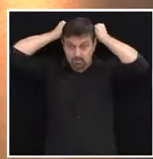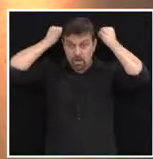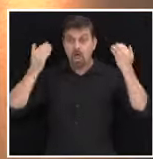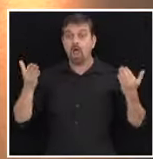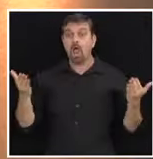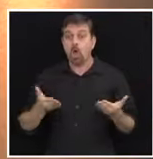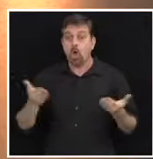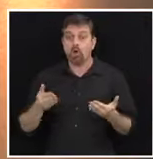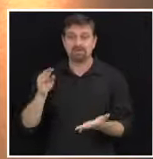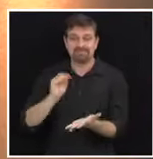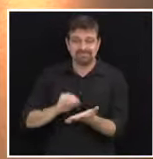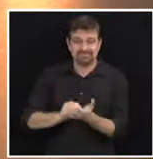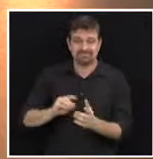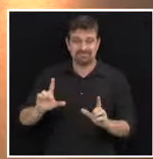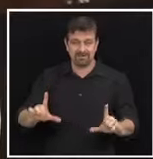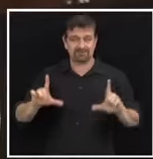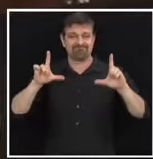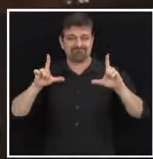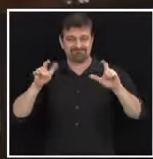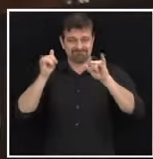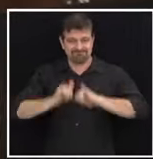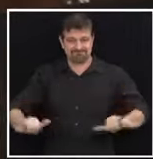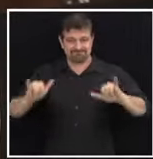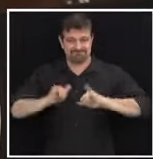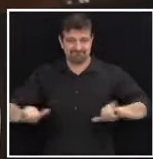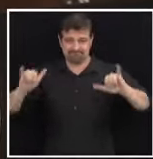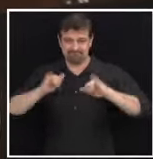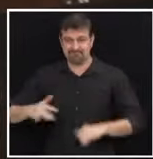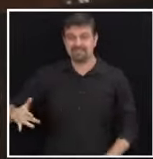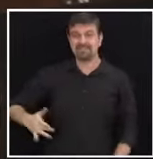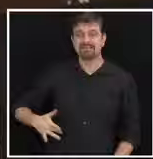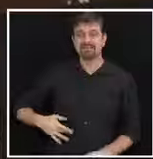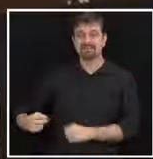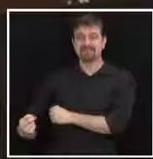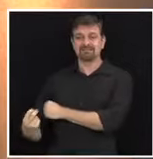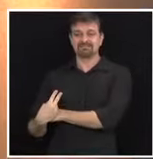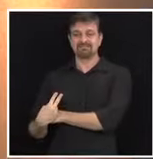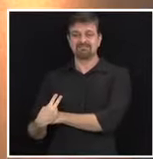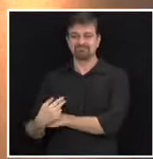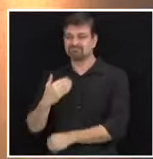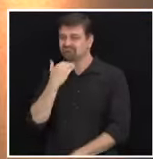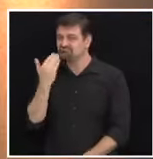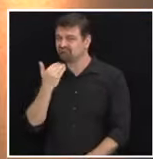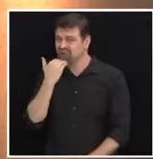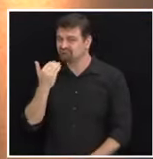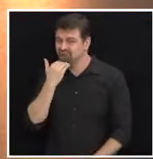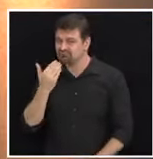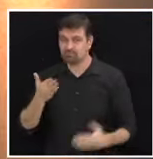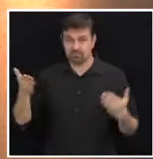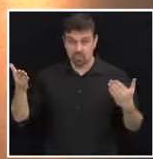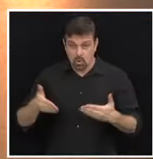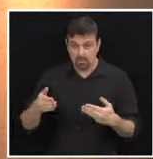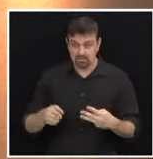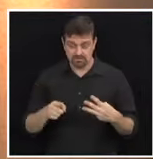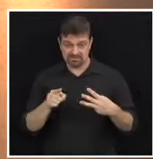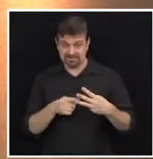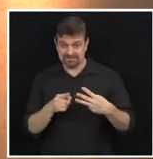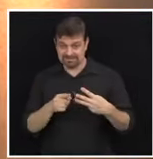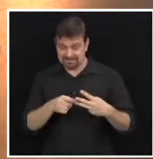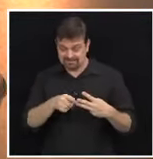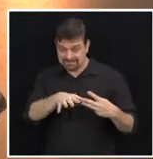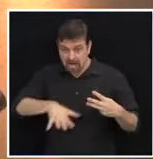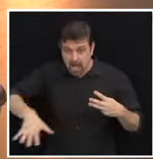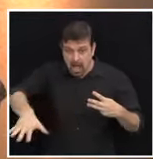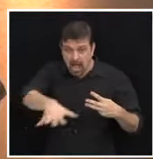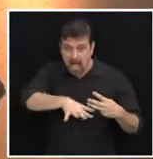em massa na mídia, também divulgando as hepatites virais. Coisa que hoje é o terceiro setor que está